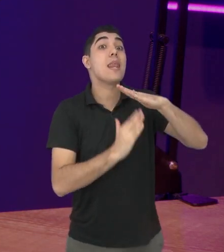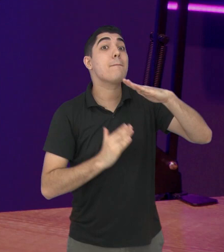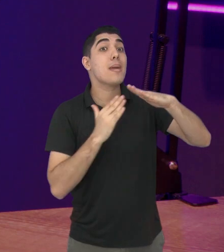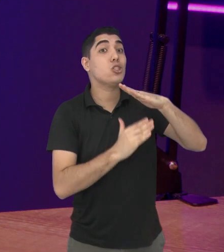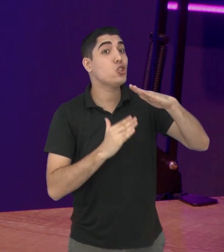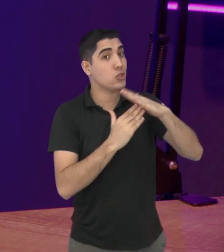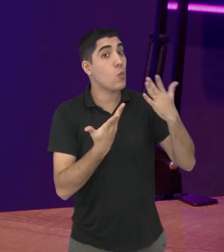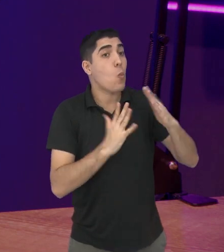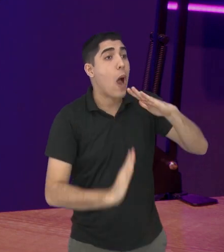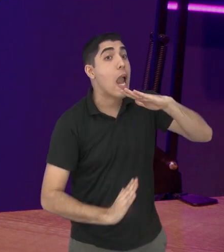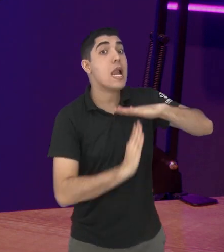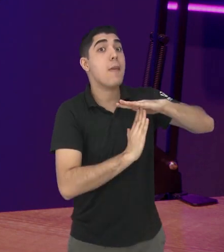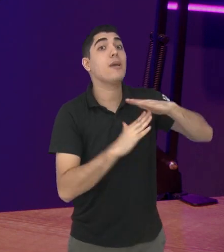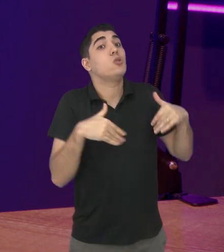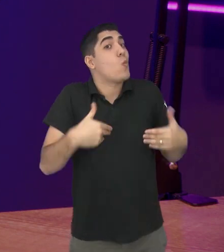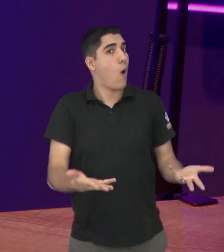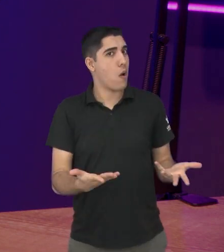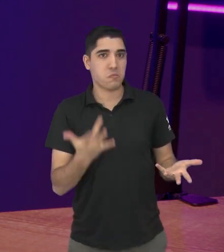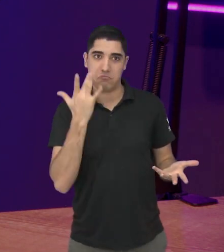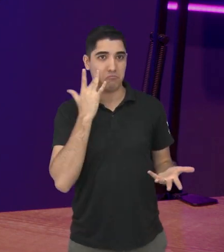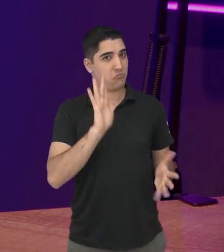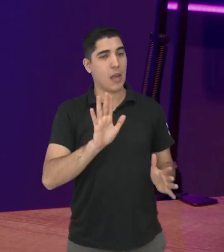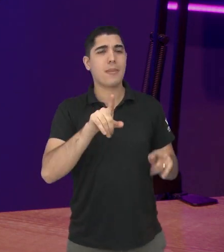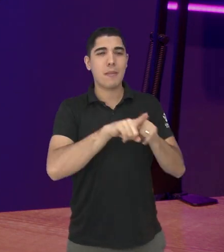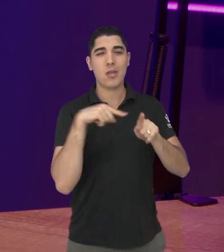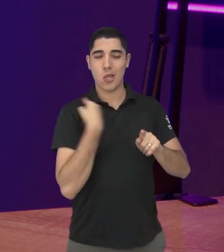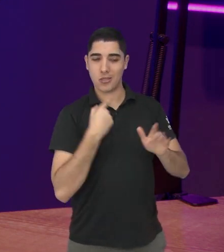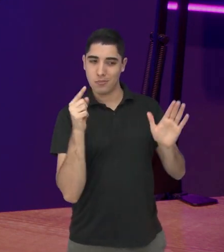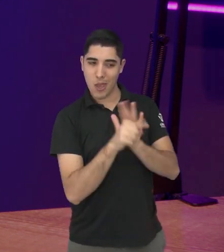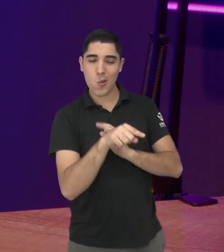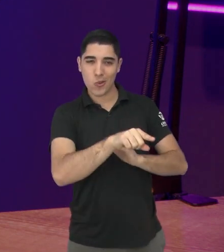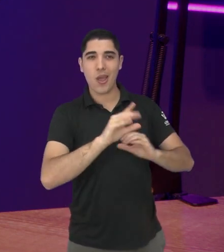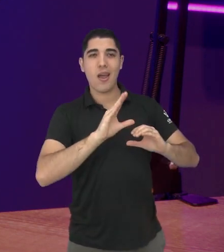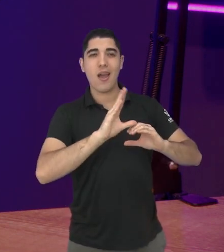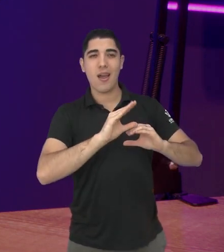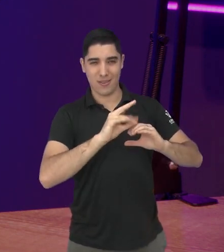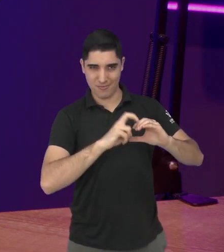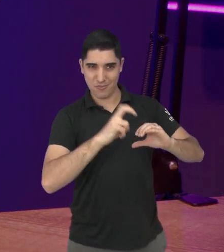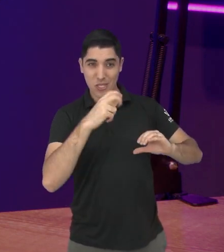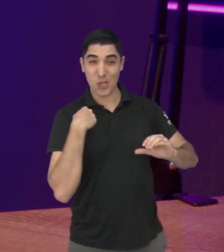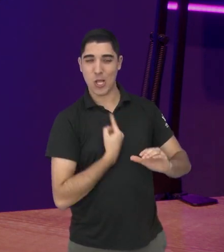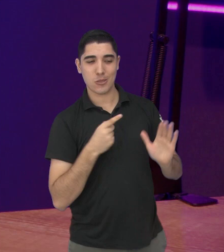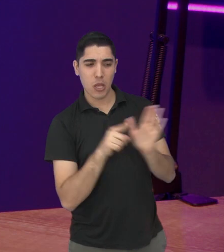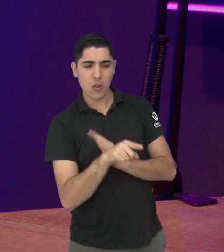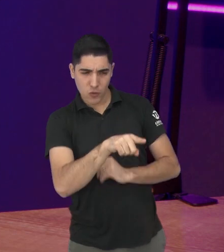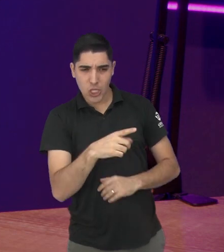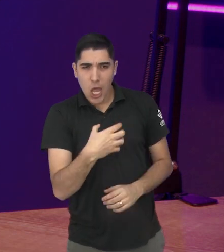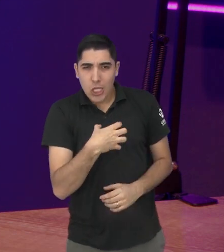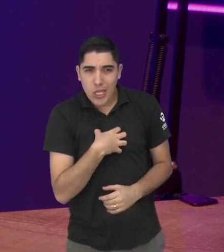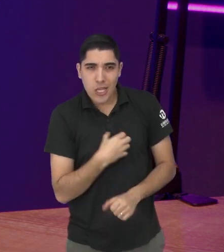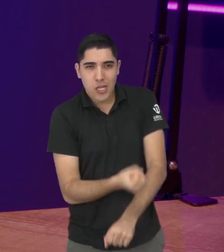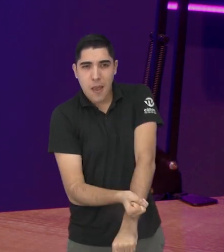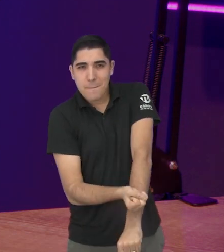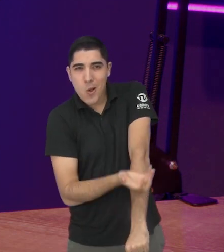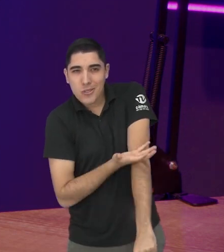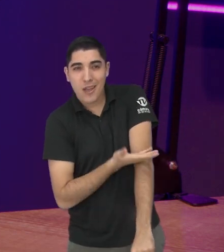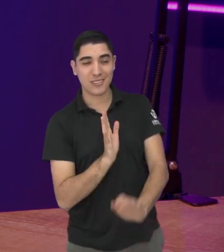de vir aqui pro Pode Ser, a gente perguntou pro ChatGPT se ele sente emoções e se ele